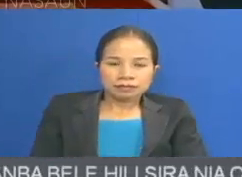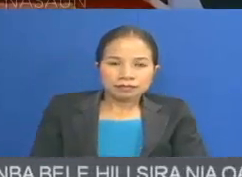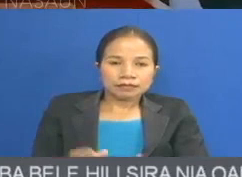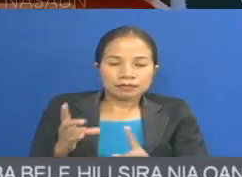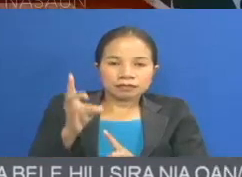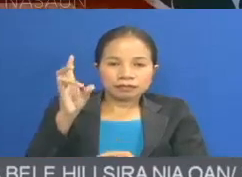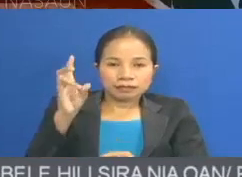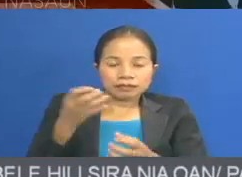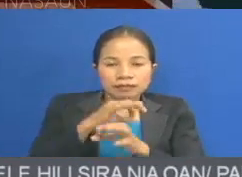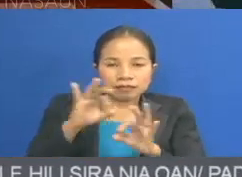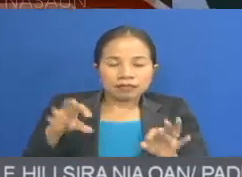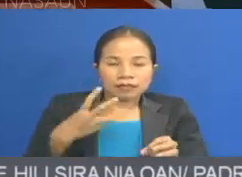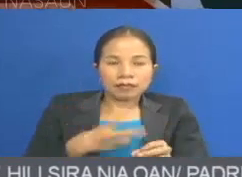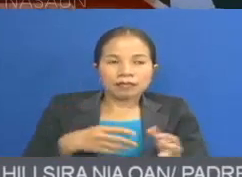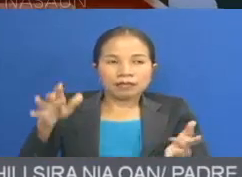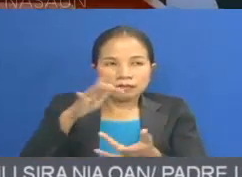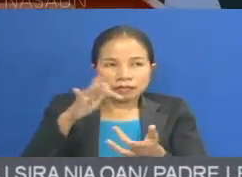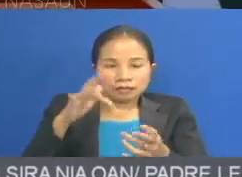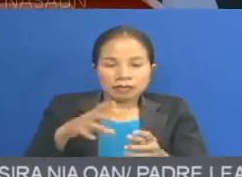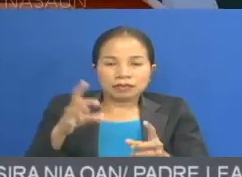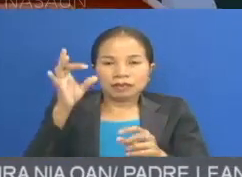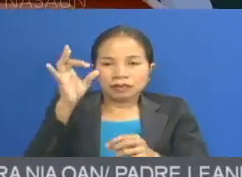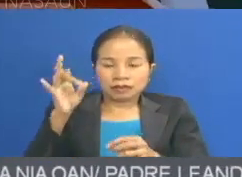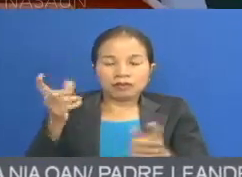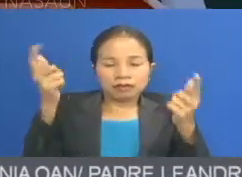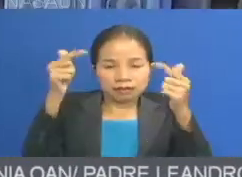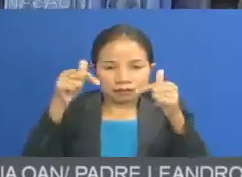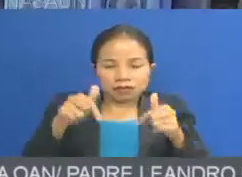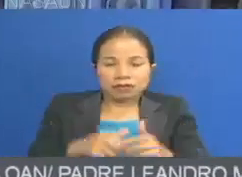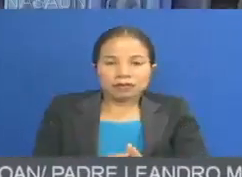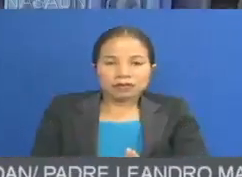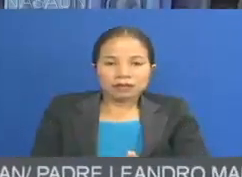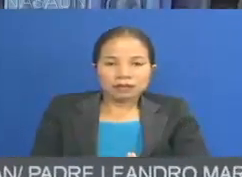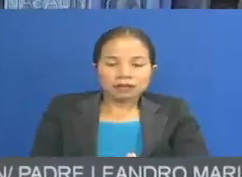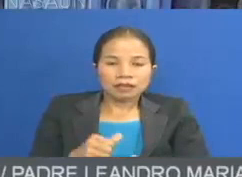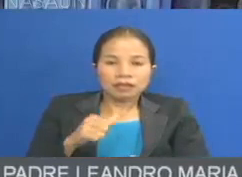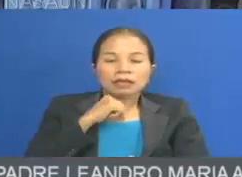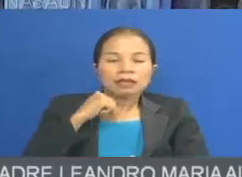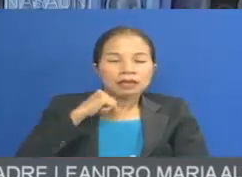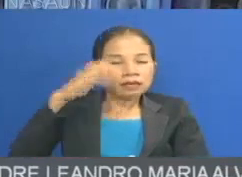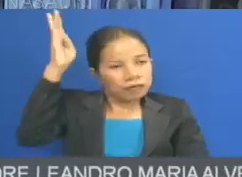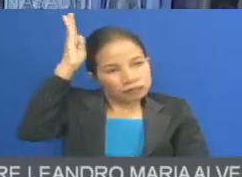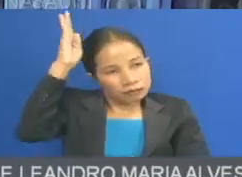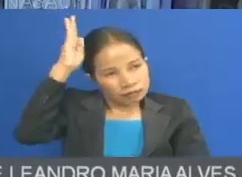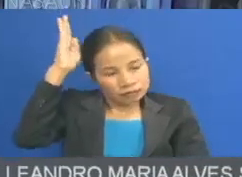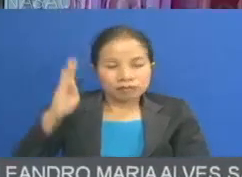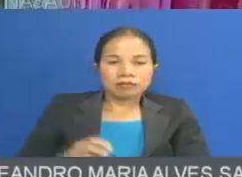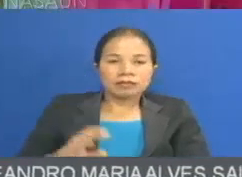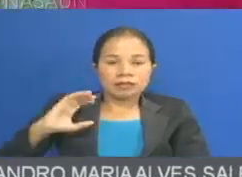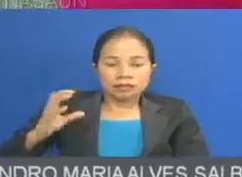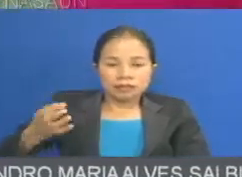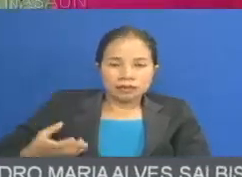dia 7. Hoje dia 7 dia, me passear o entorno, dia 9 a fila para mais. Entretanto, sua eminência cardeal, Dom Virgílio do Carmo da